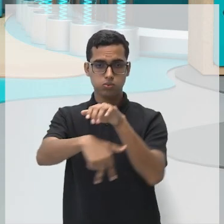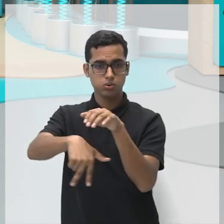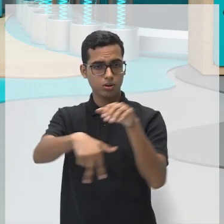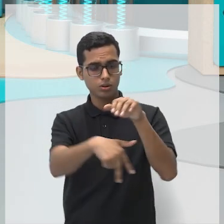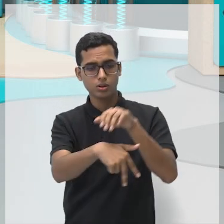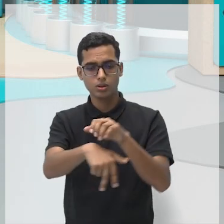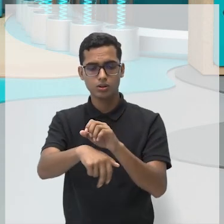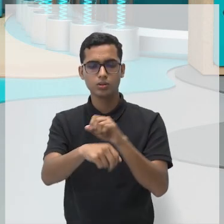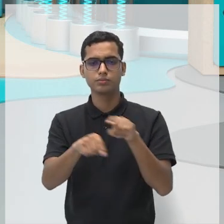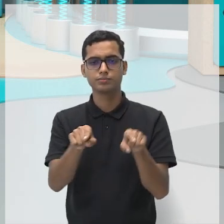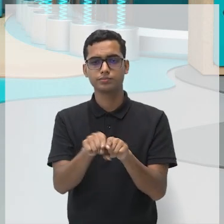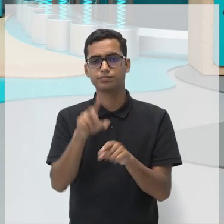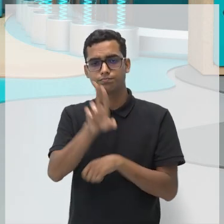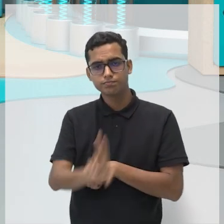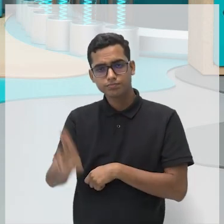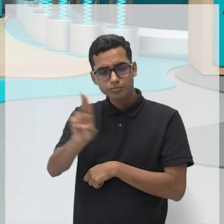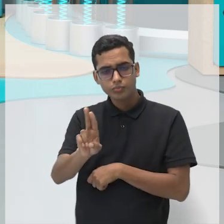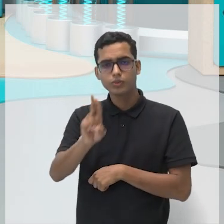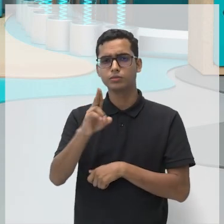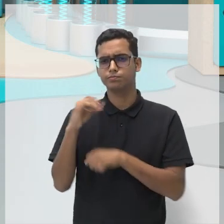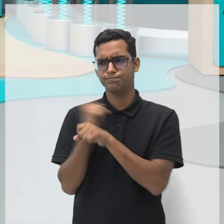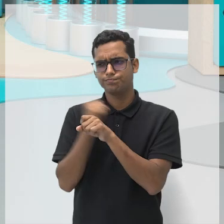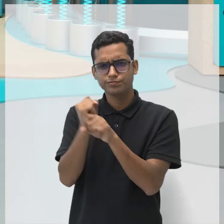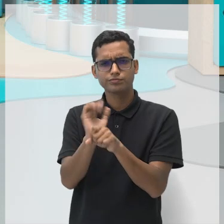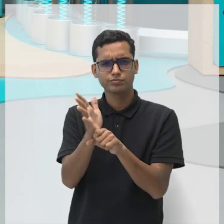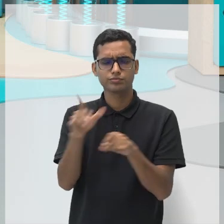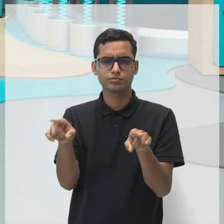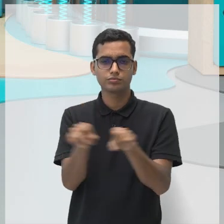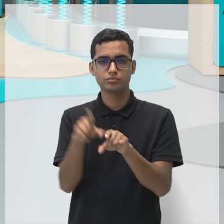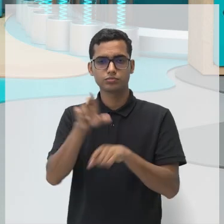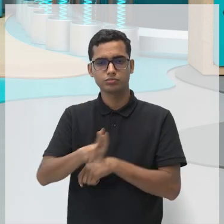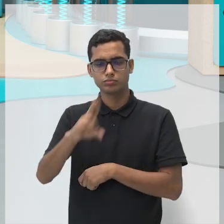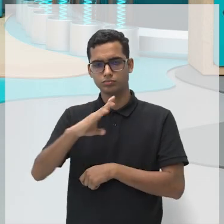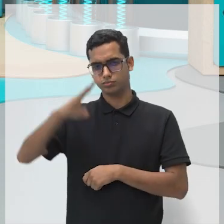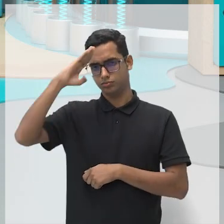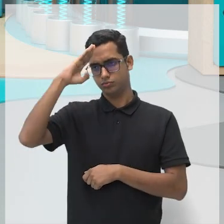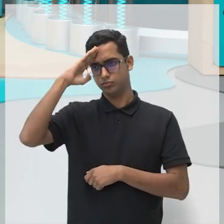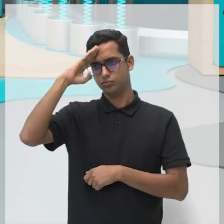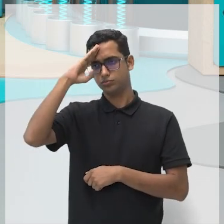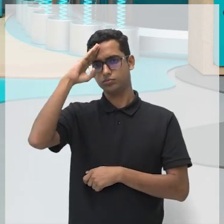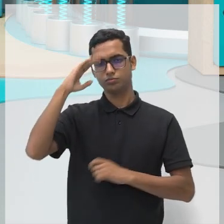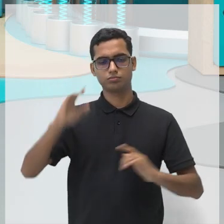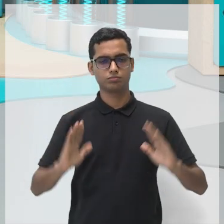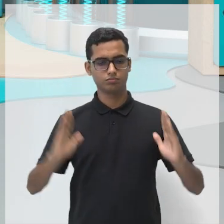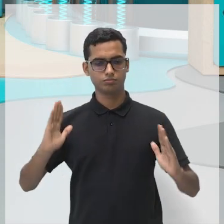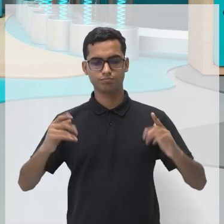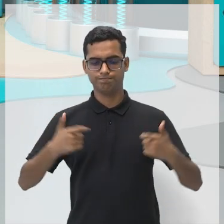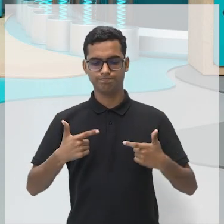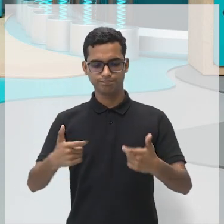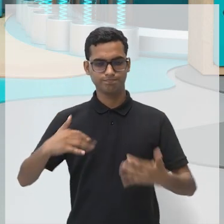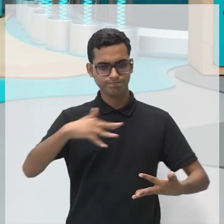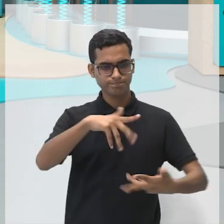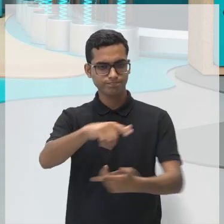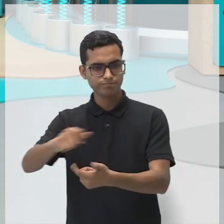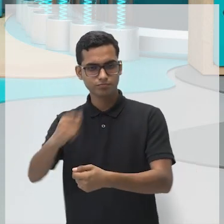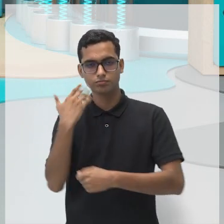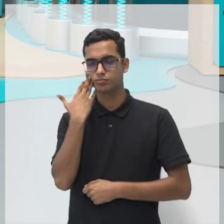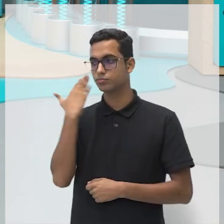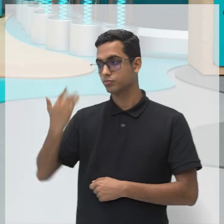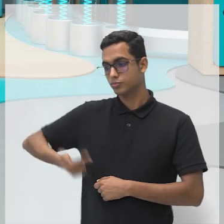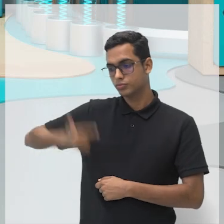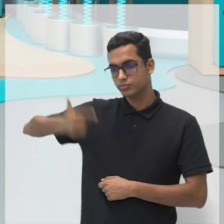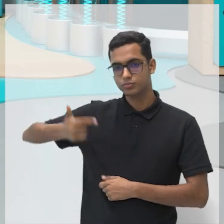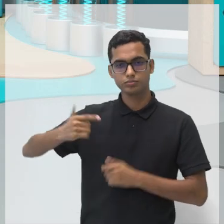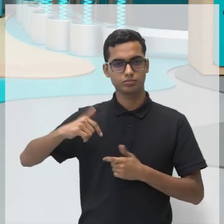ele começou a ser utilizado ali pelos militares na época da Segunda Guerra Mundial, como o texto mostra pra